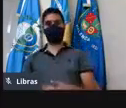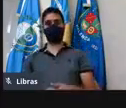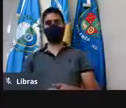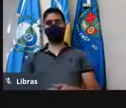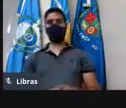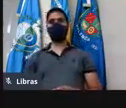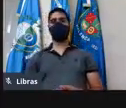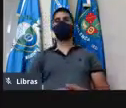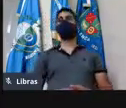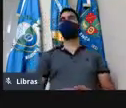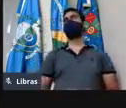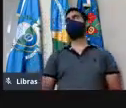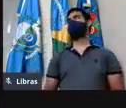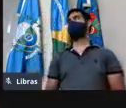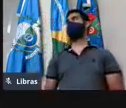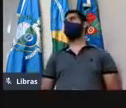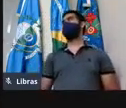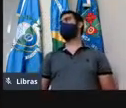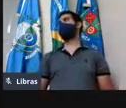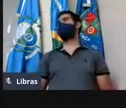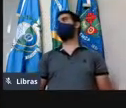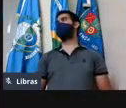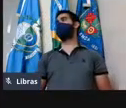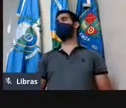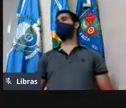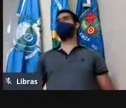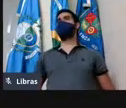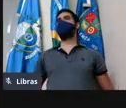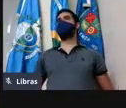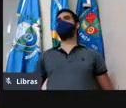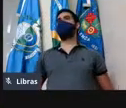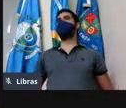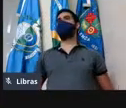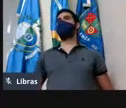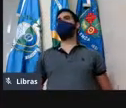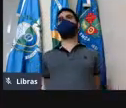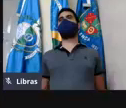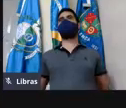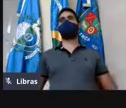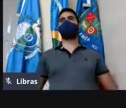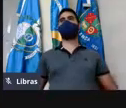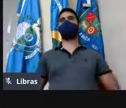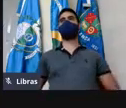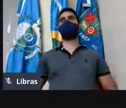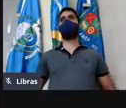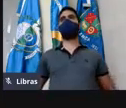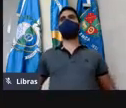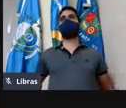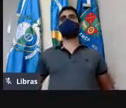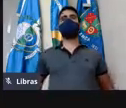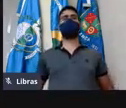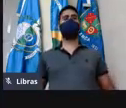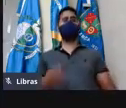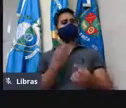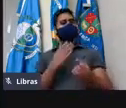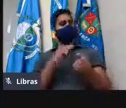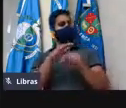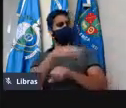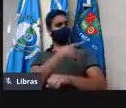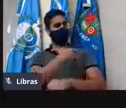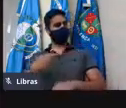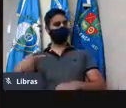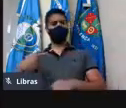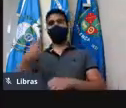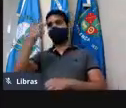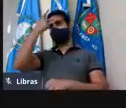Próximo vereador, vereadora Michele Vieira Cabral não está presente. Vereador Celcinho do Bar. Boa noite, presidente, a mesa,